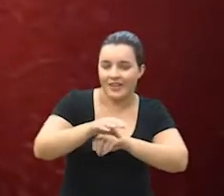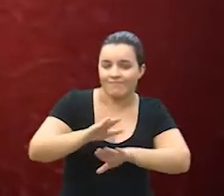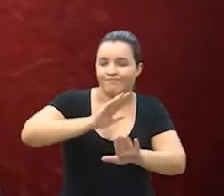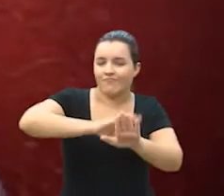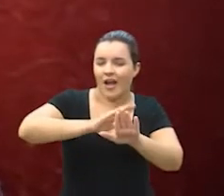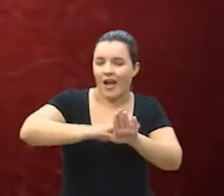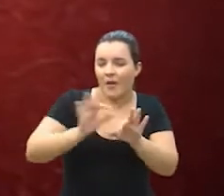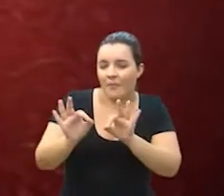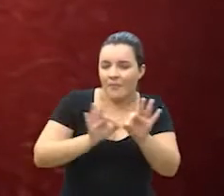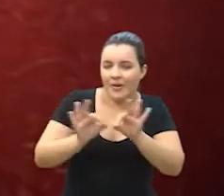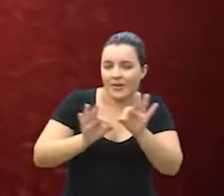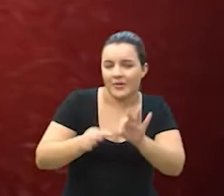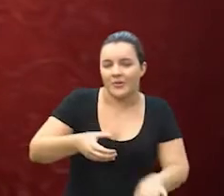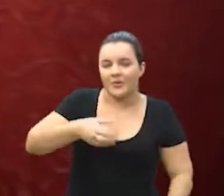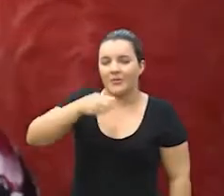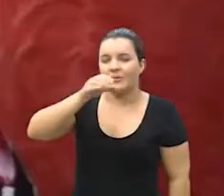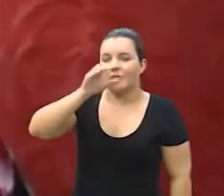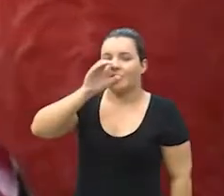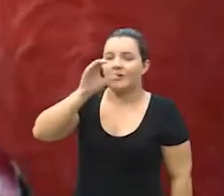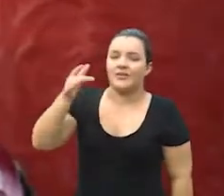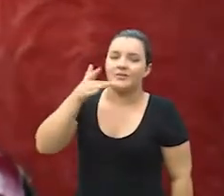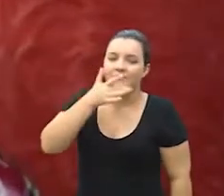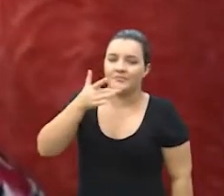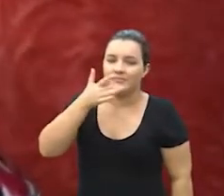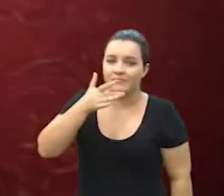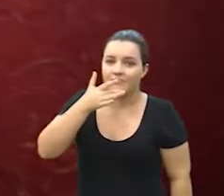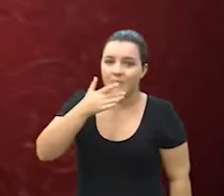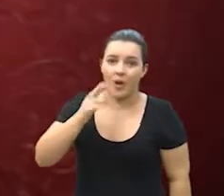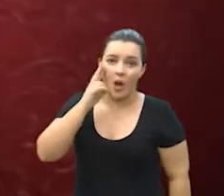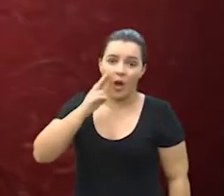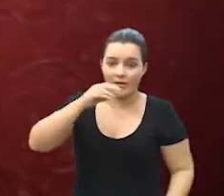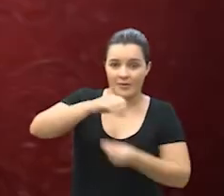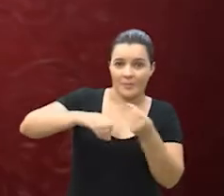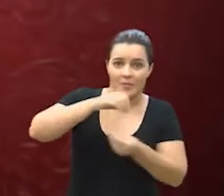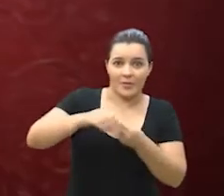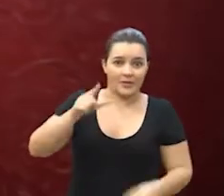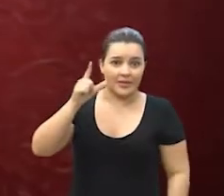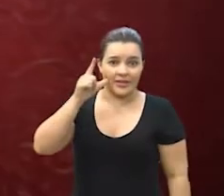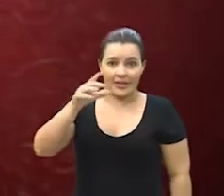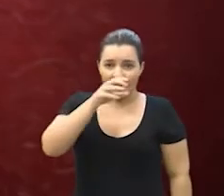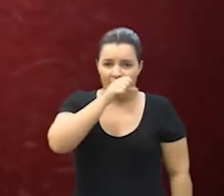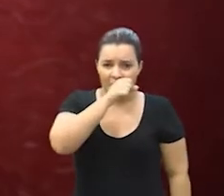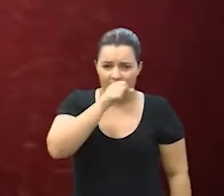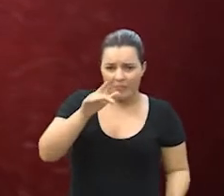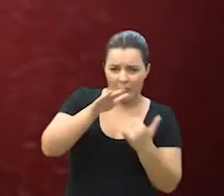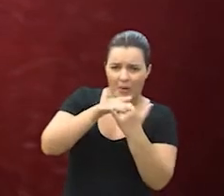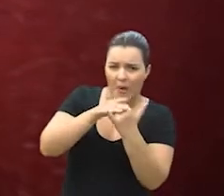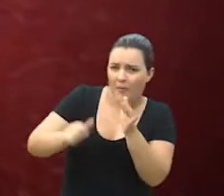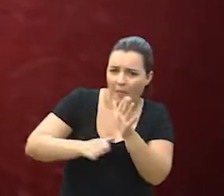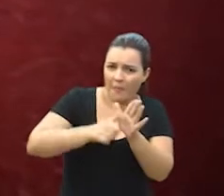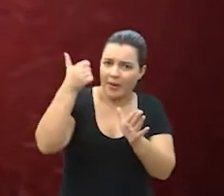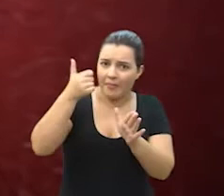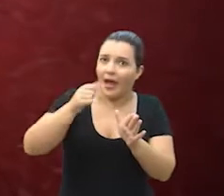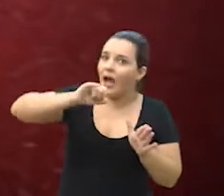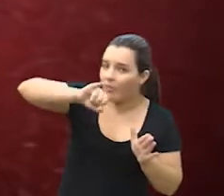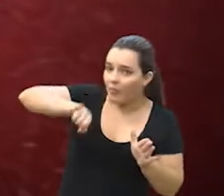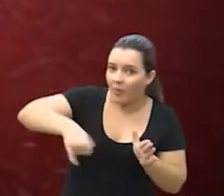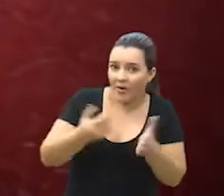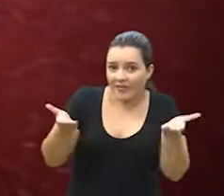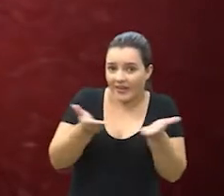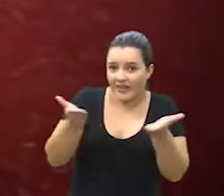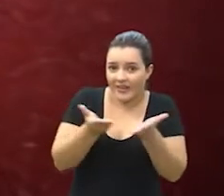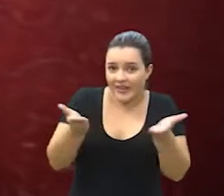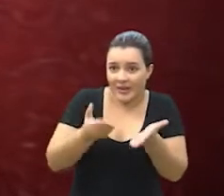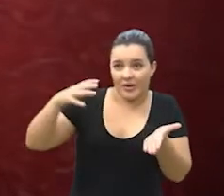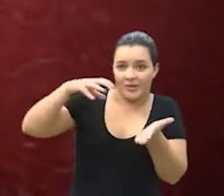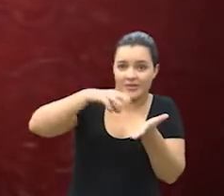faz uma bebida muito refrescante, Pink Lemonade. E se você é novo por aqui e ainda não se inscreveu, aproveita